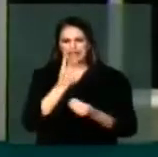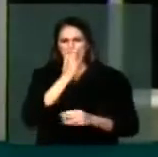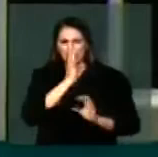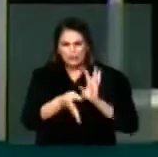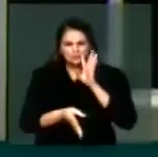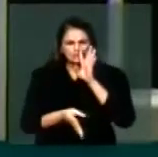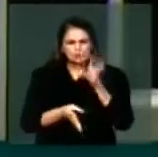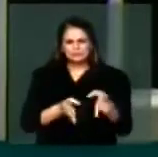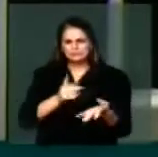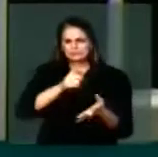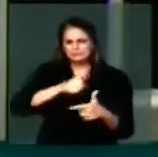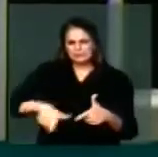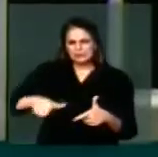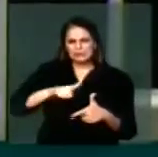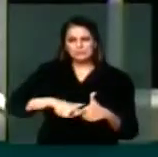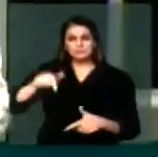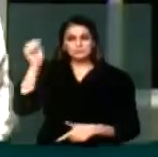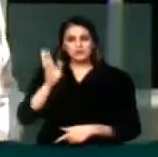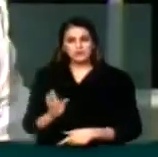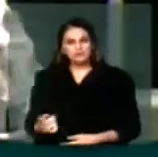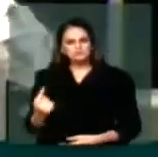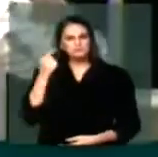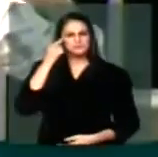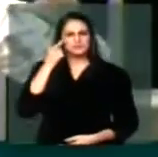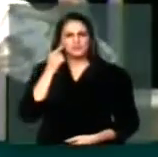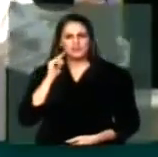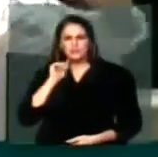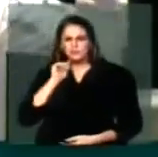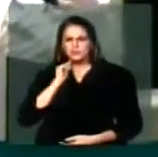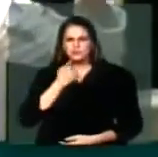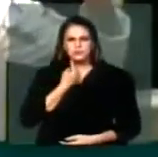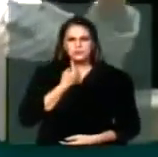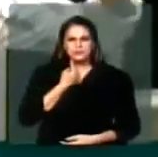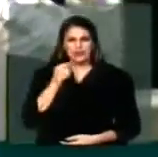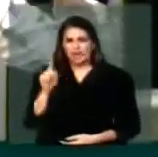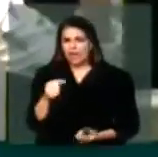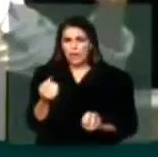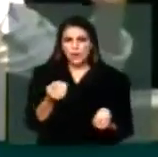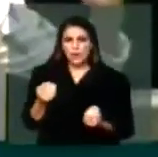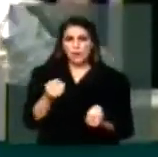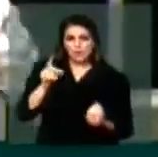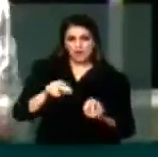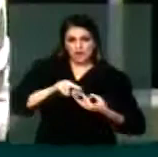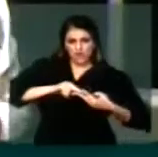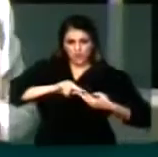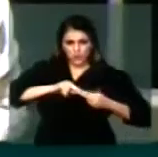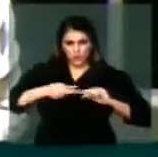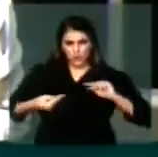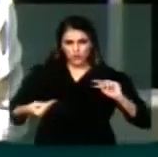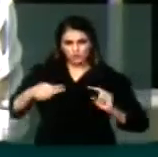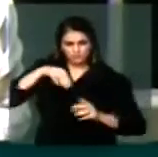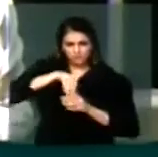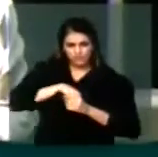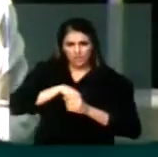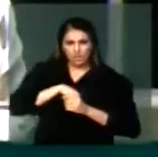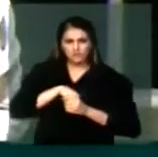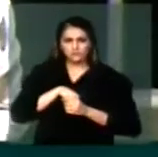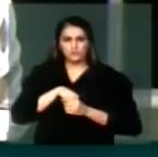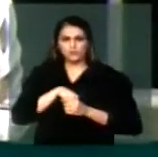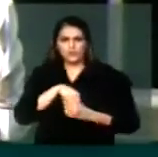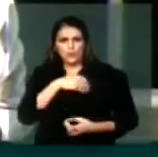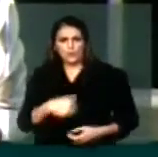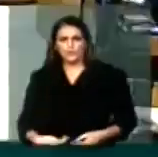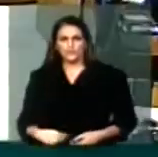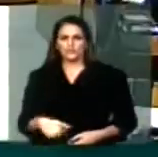vemos no Brasil, dá a impressão que a corrupção é um cromossoma do DNA do Estado brasileiro. É bom que